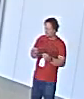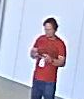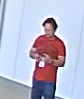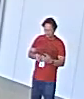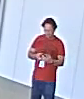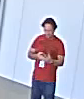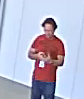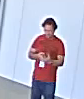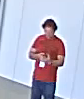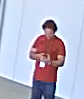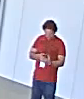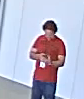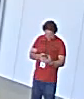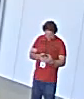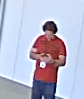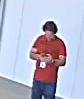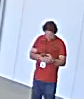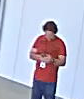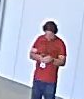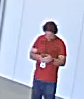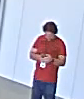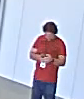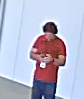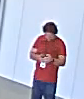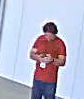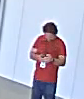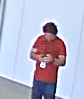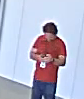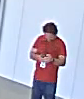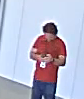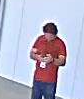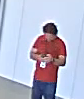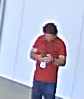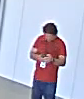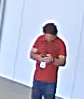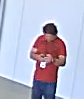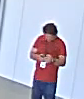juventude já. Eu faço um chamado vocacional a vocês.